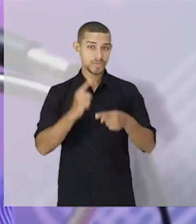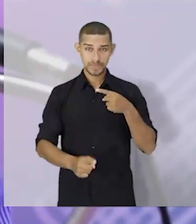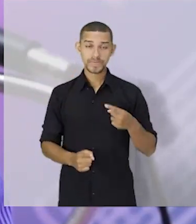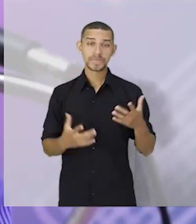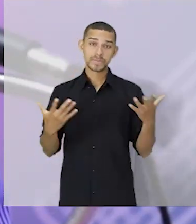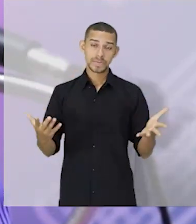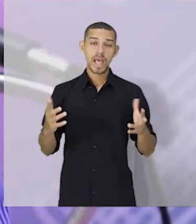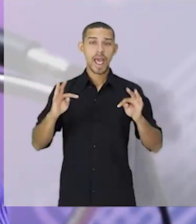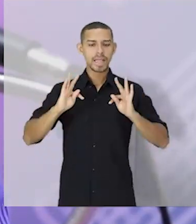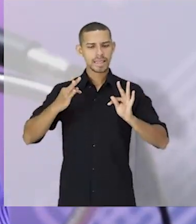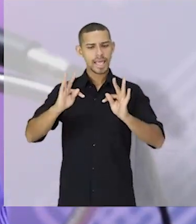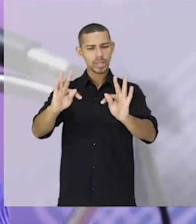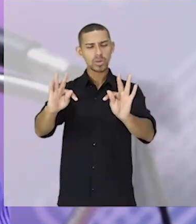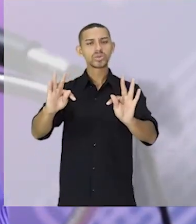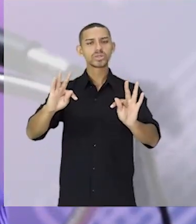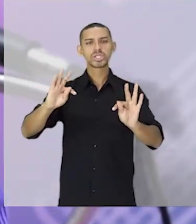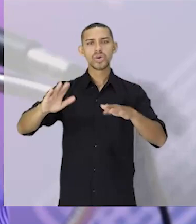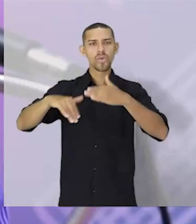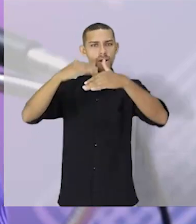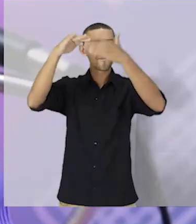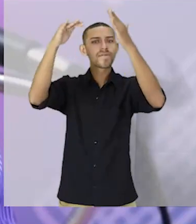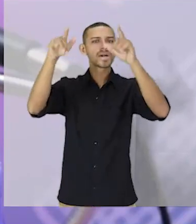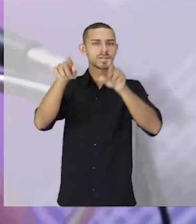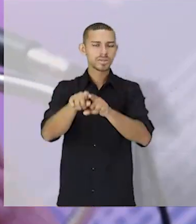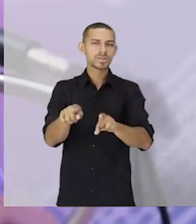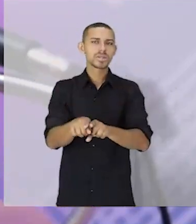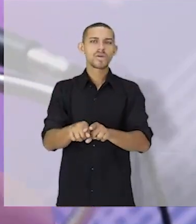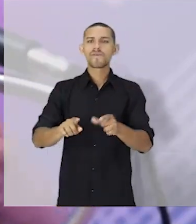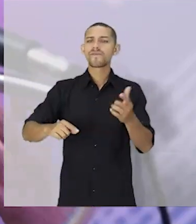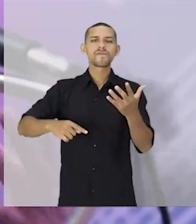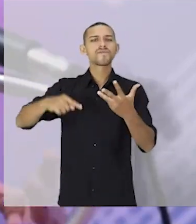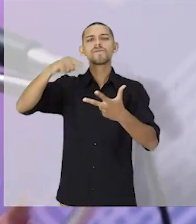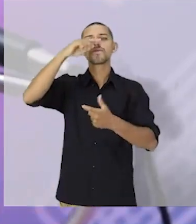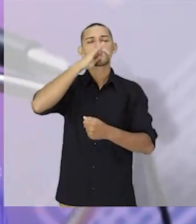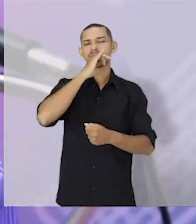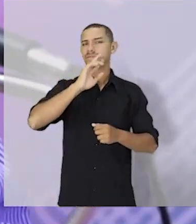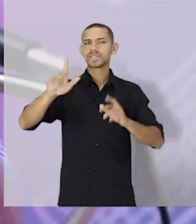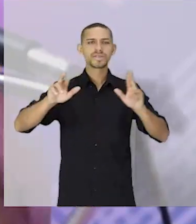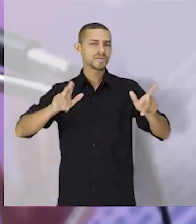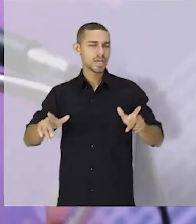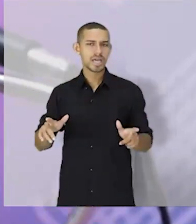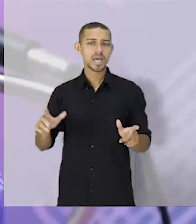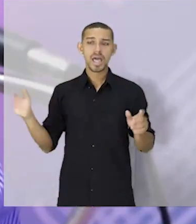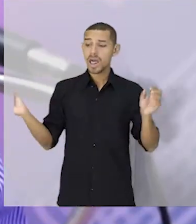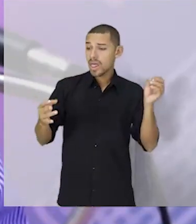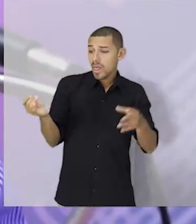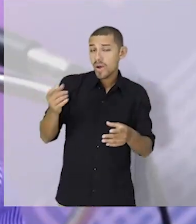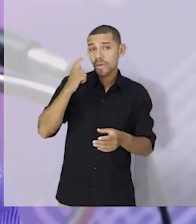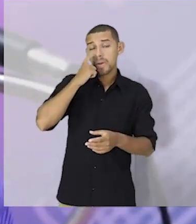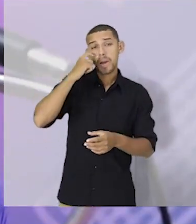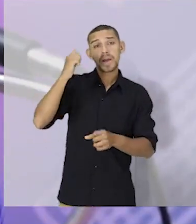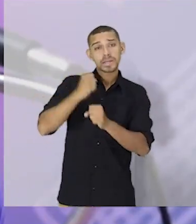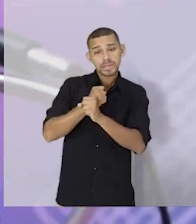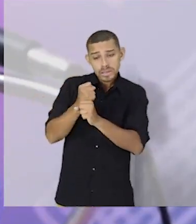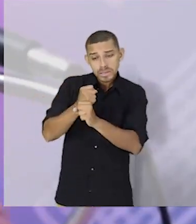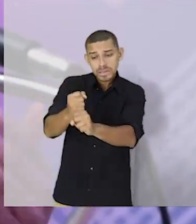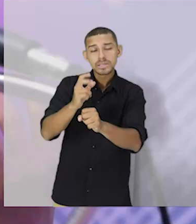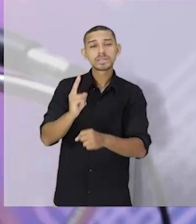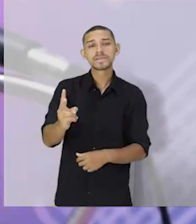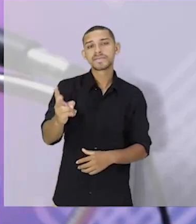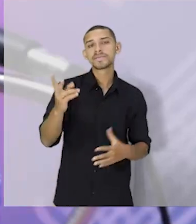A tecnologia está aí, o avanço dela, são muitas coisas diferentes e novas todo ano.